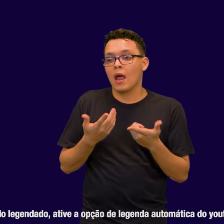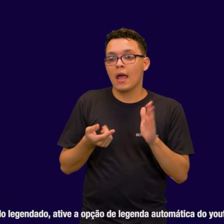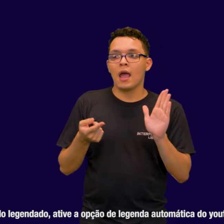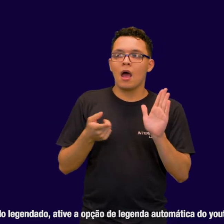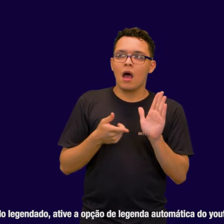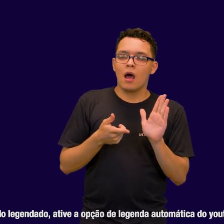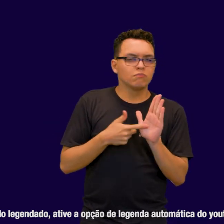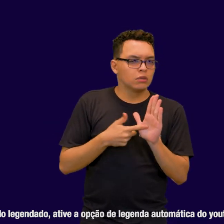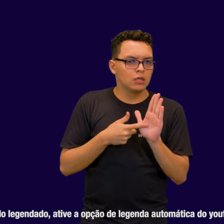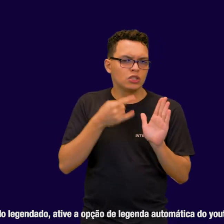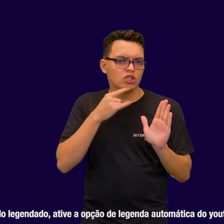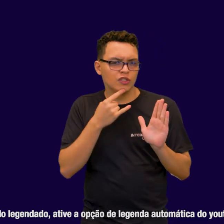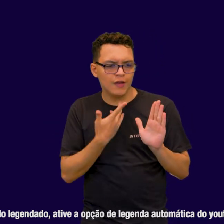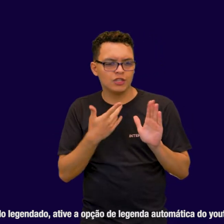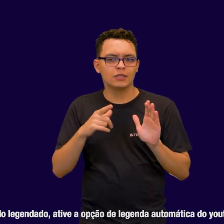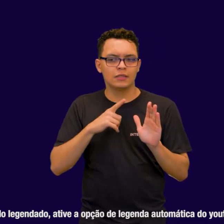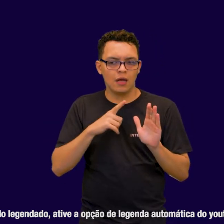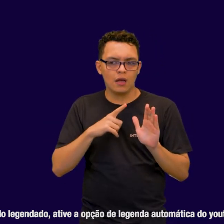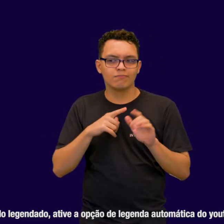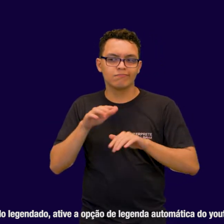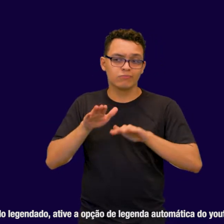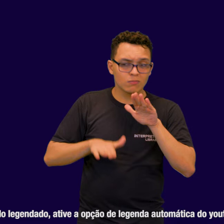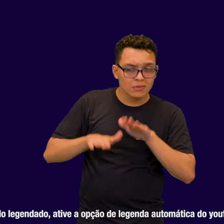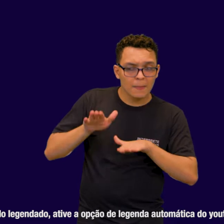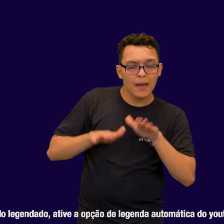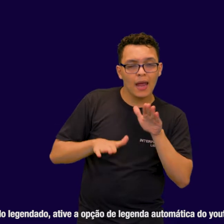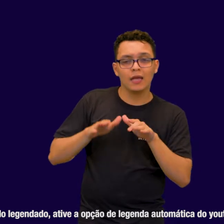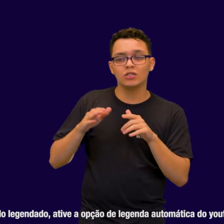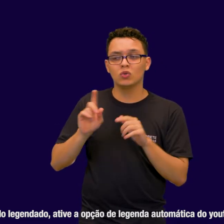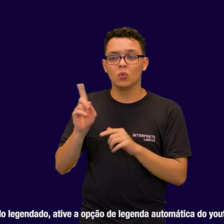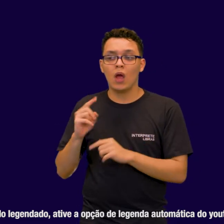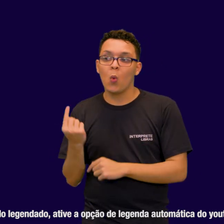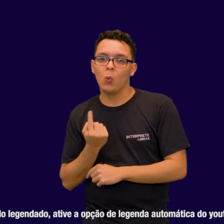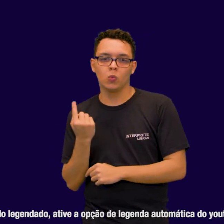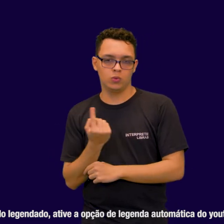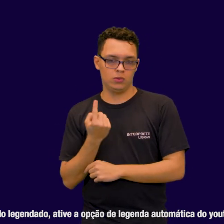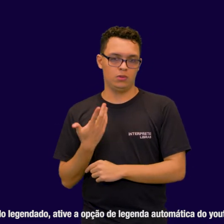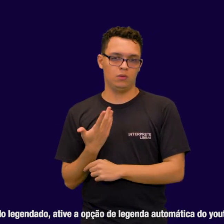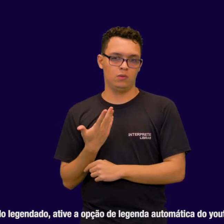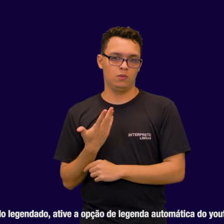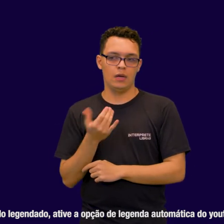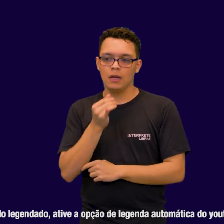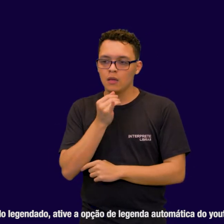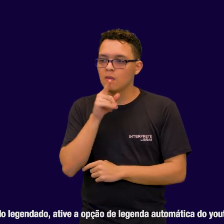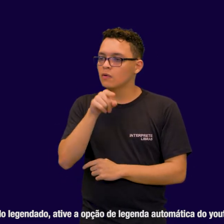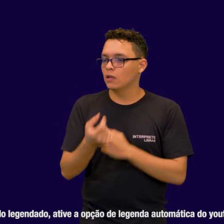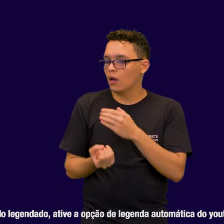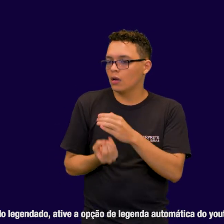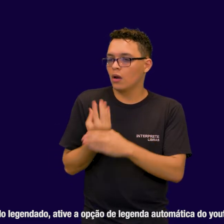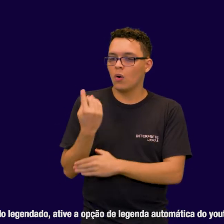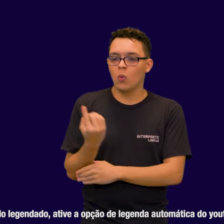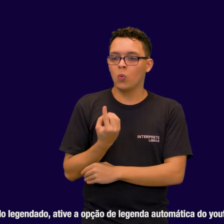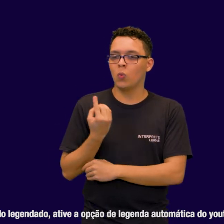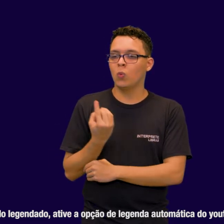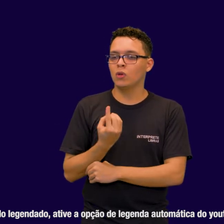ele é muito particular, ele não é um produto que você fez uma caixa de madeira e que ele